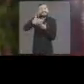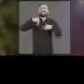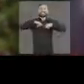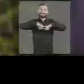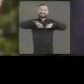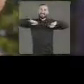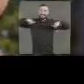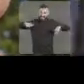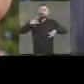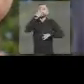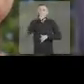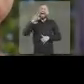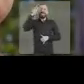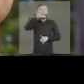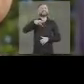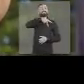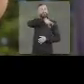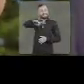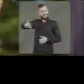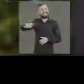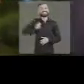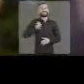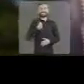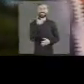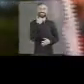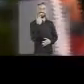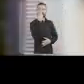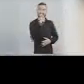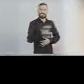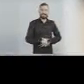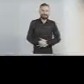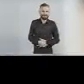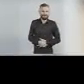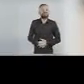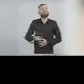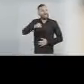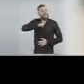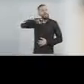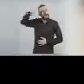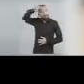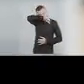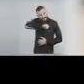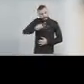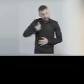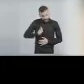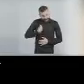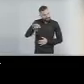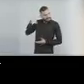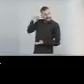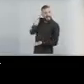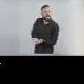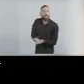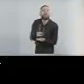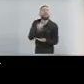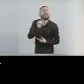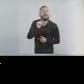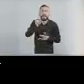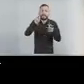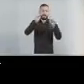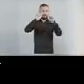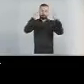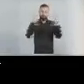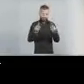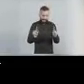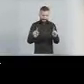Começa agora O programa Haddad Presidente 13 Se tem uma coisa Que eu aprendi na vida É que a paz